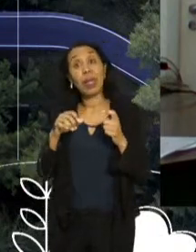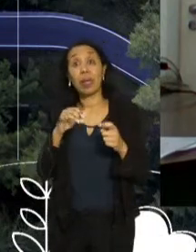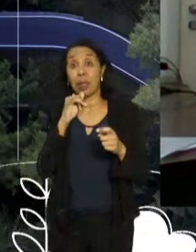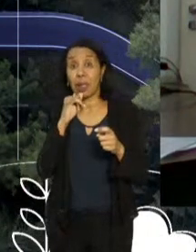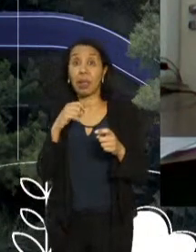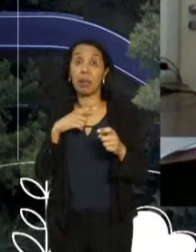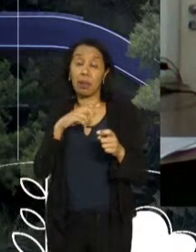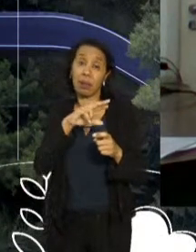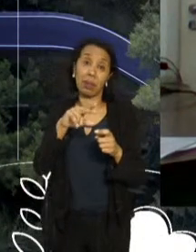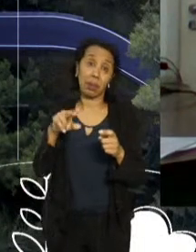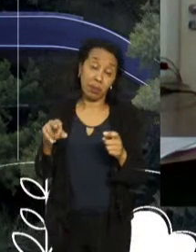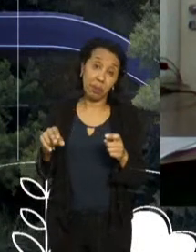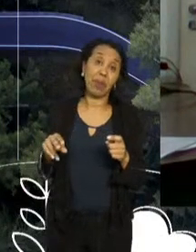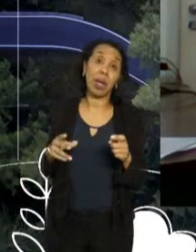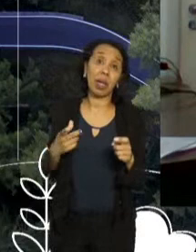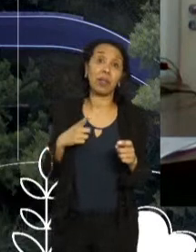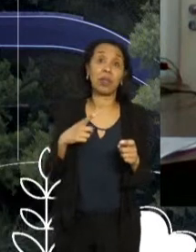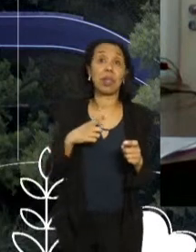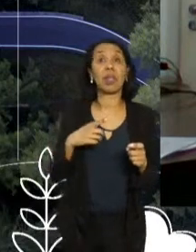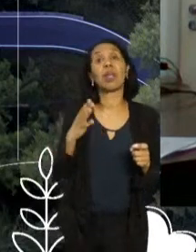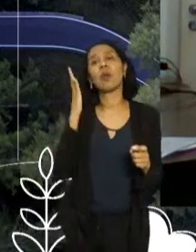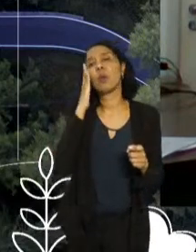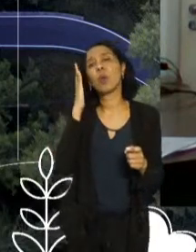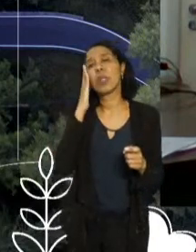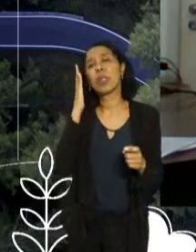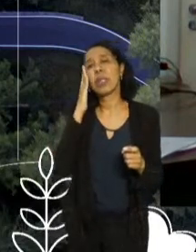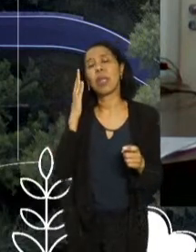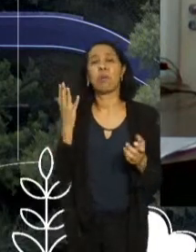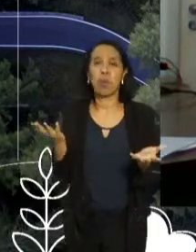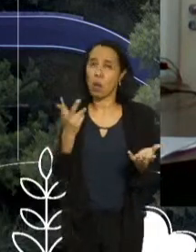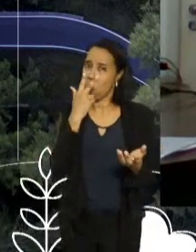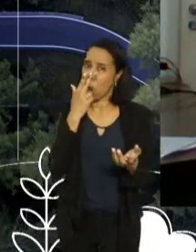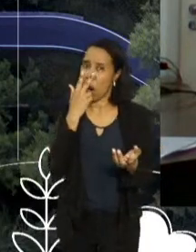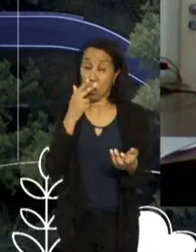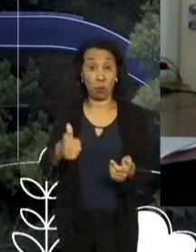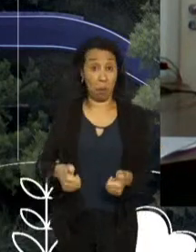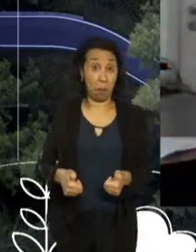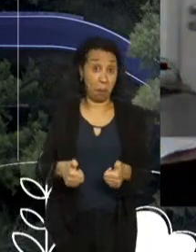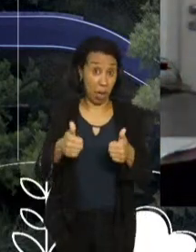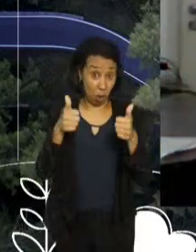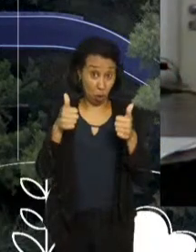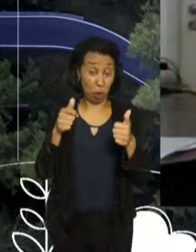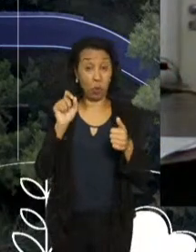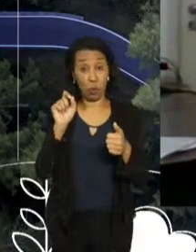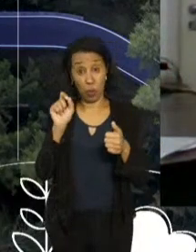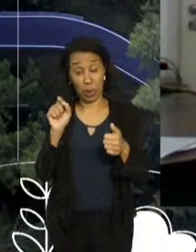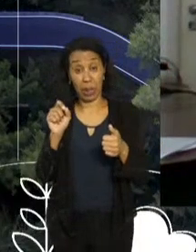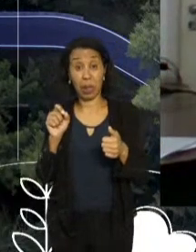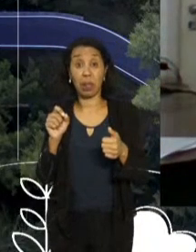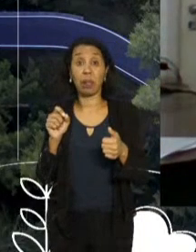do status quo. E eu sempre vou achar que é melhor